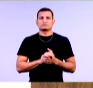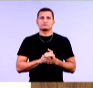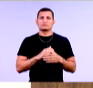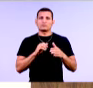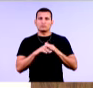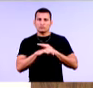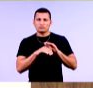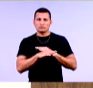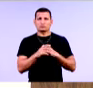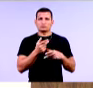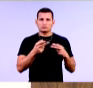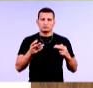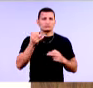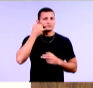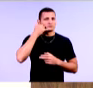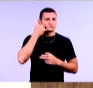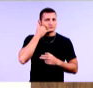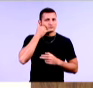arquivos.